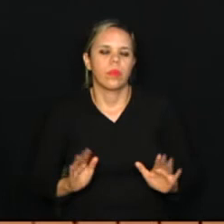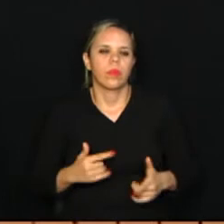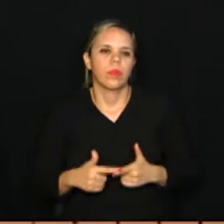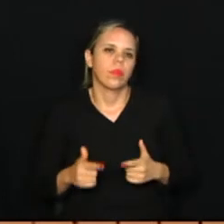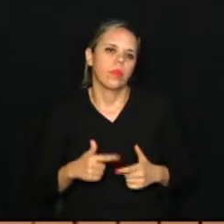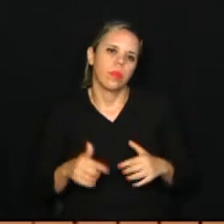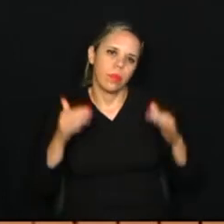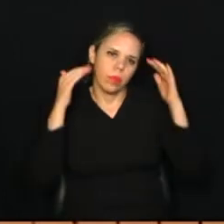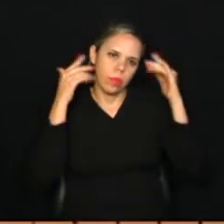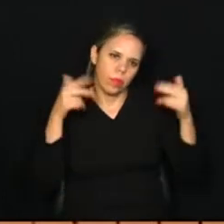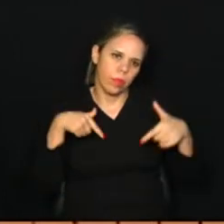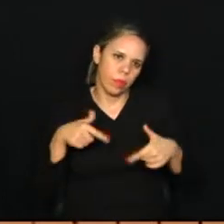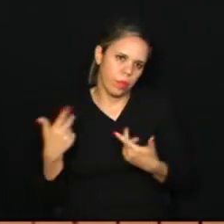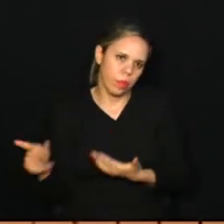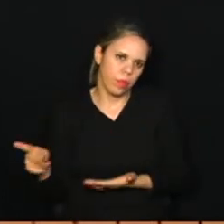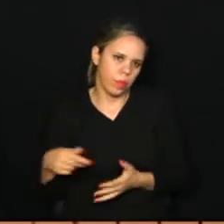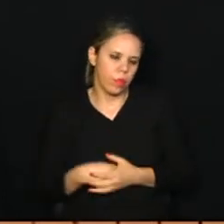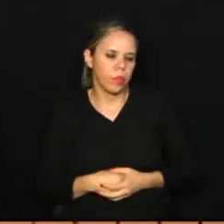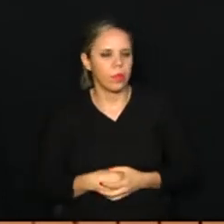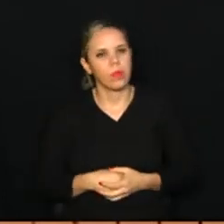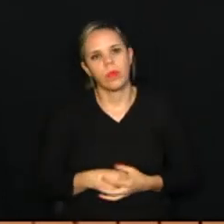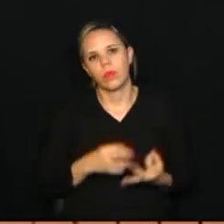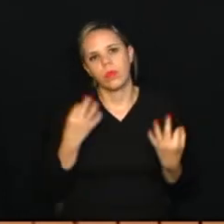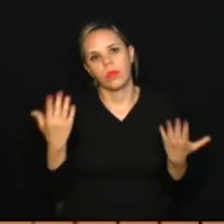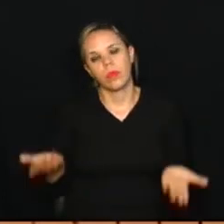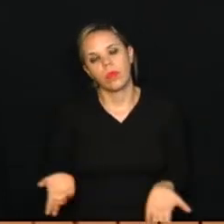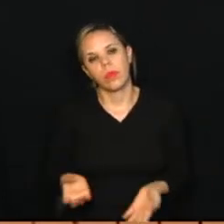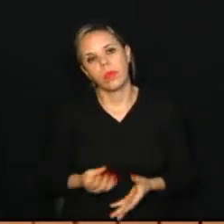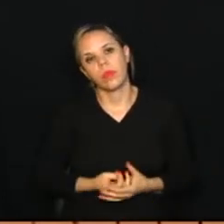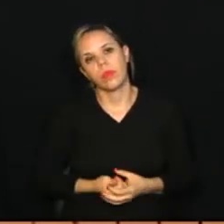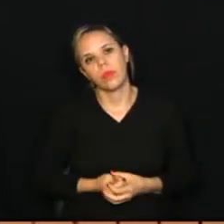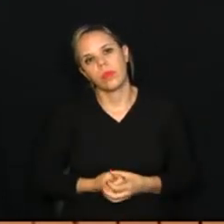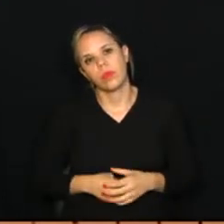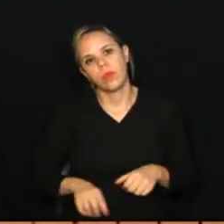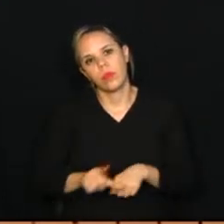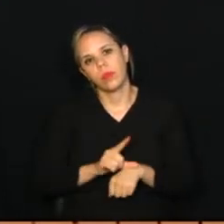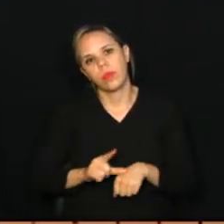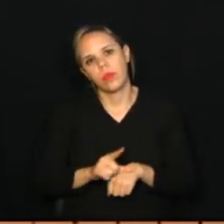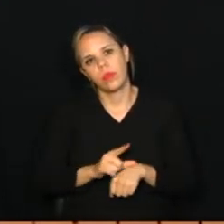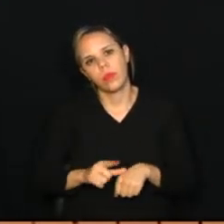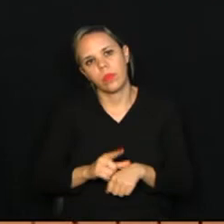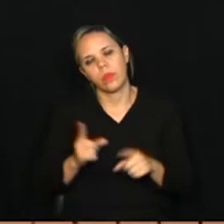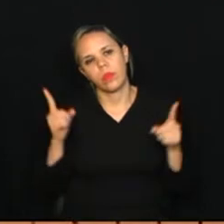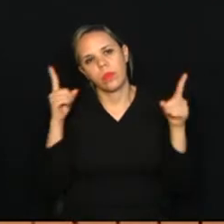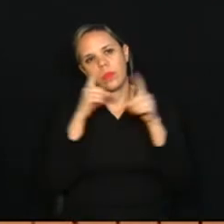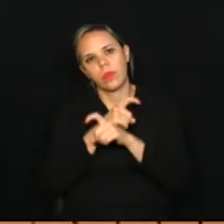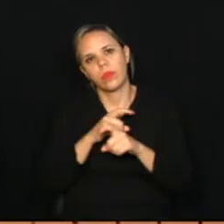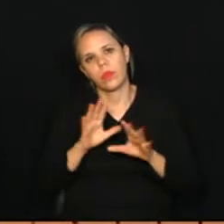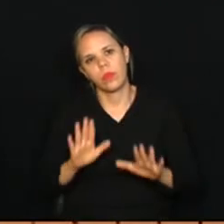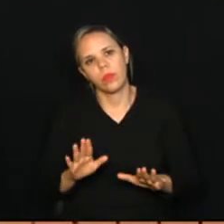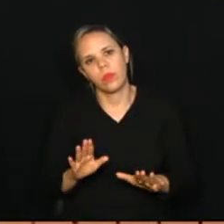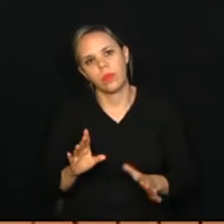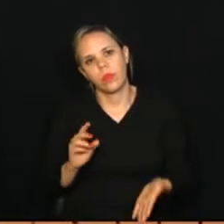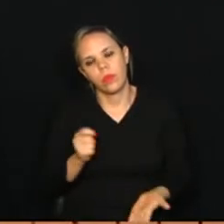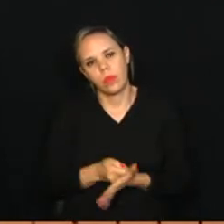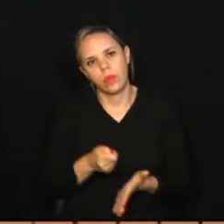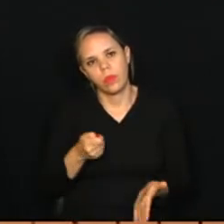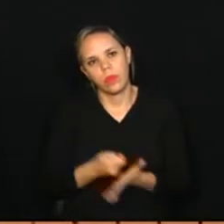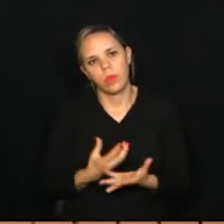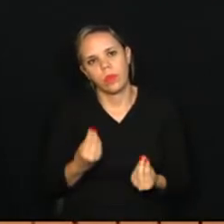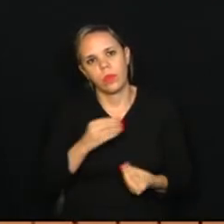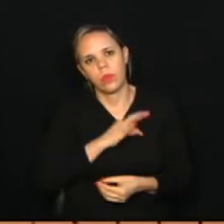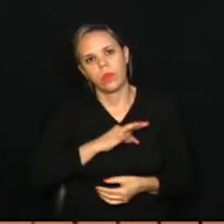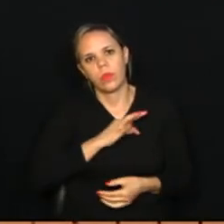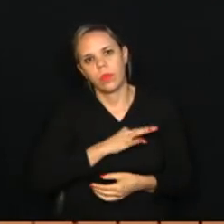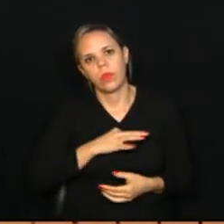estão fazendo o trabalho deles e muito bem feitos. Mas, como a legislação é muito complexa, isso exige demais dos